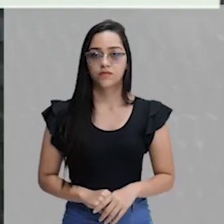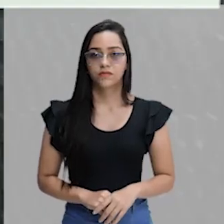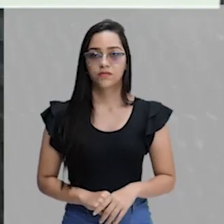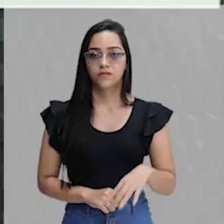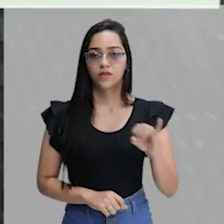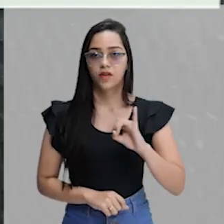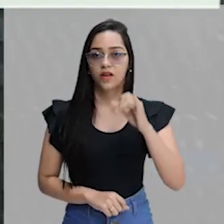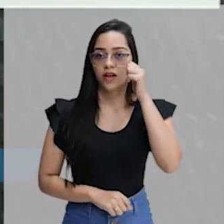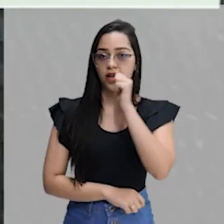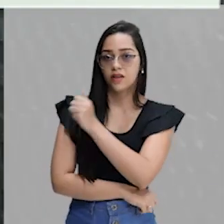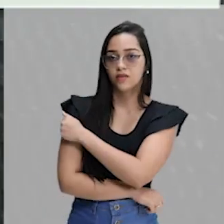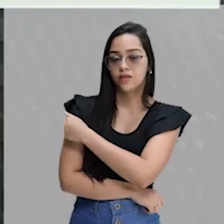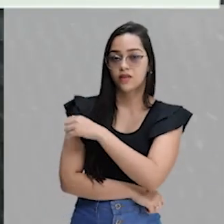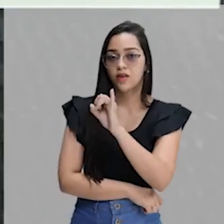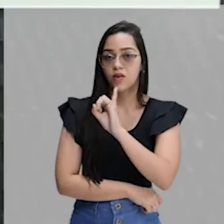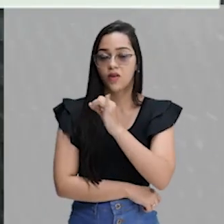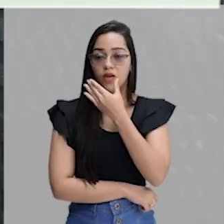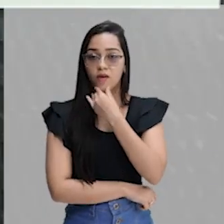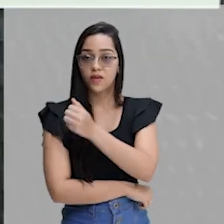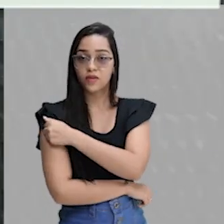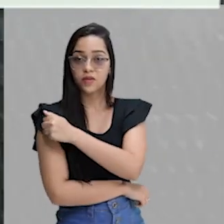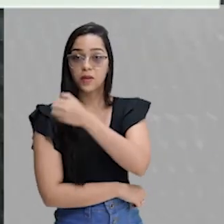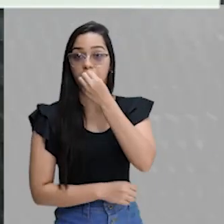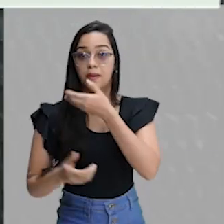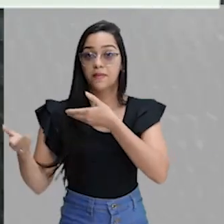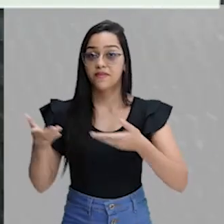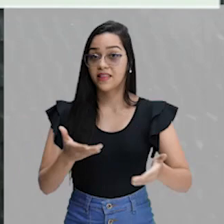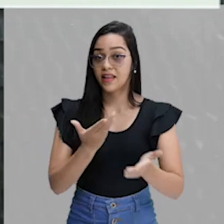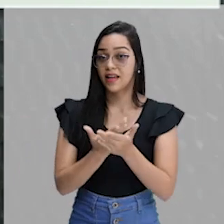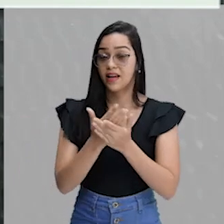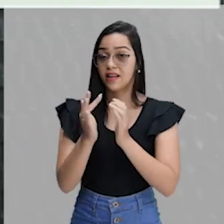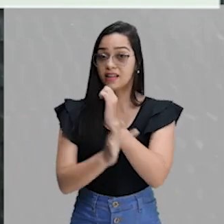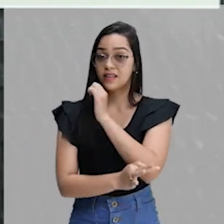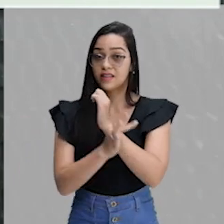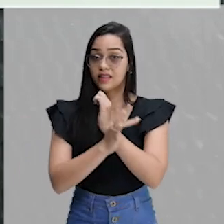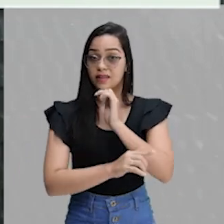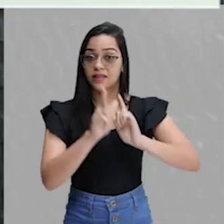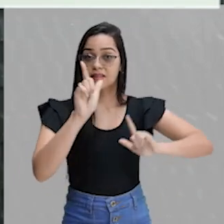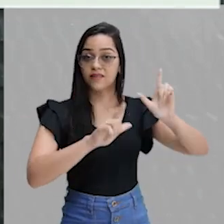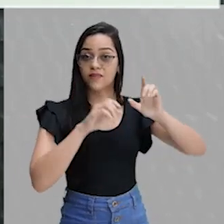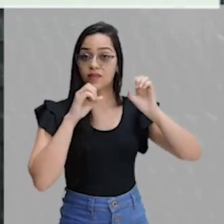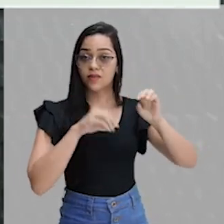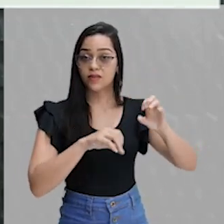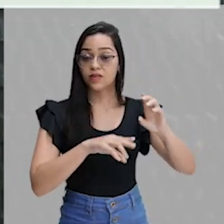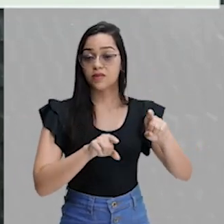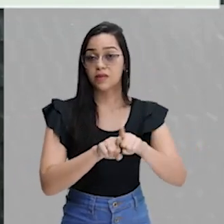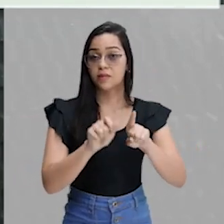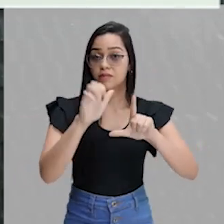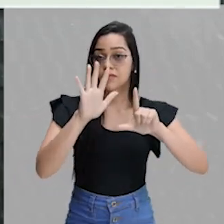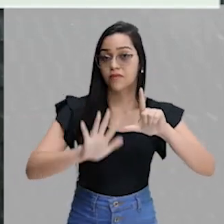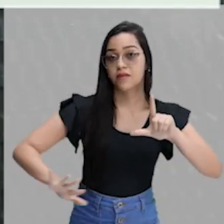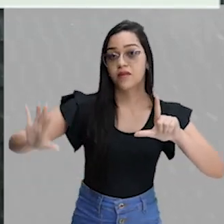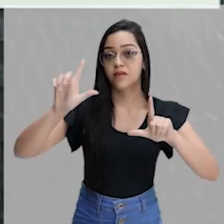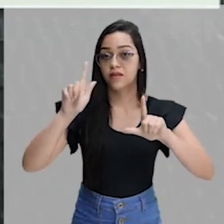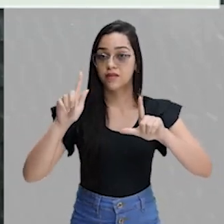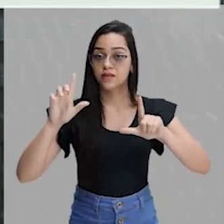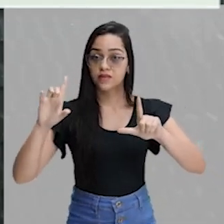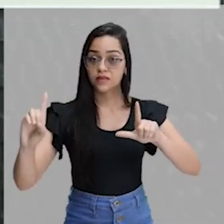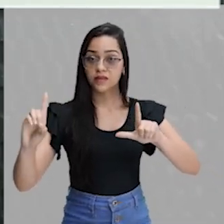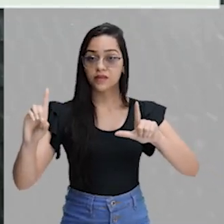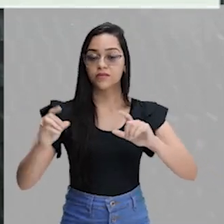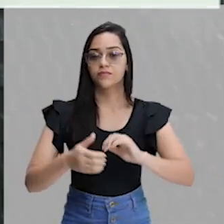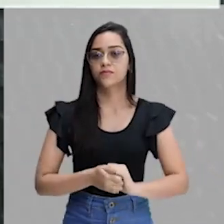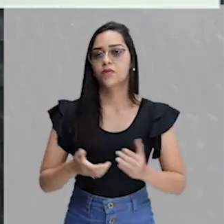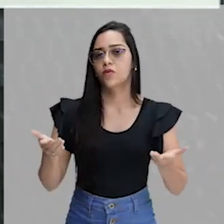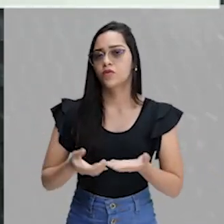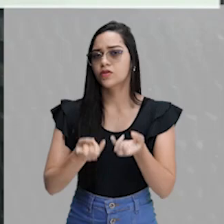Olá, aluna! Olá, aluno! Bem-vindo a mais uma aula de Física, aqui pela TV Educação e também pela plataforma Gonçalves Dias.